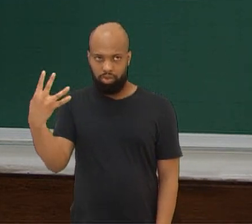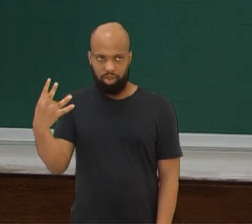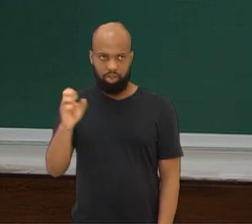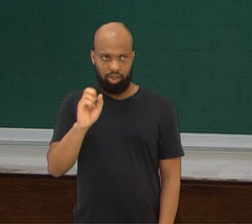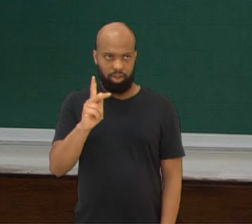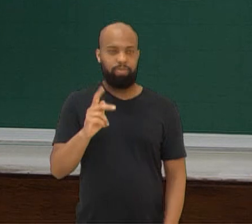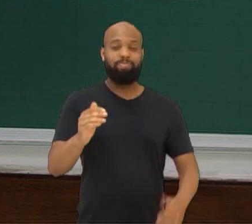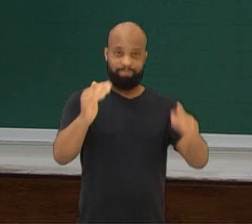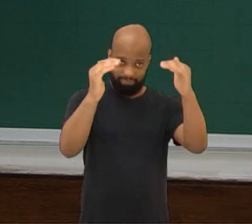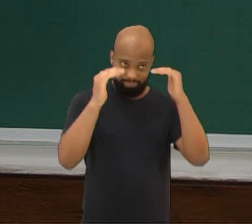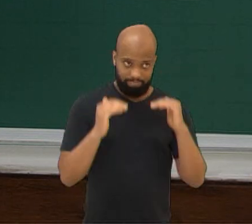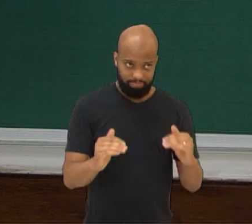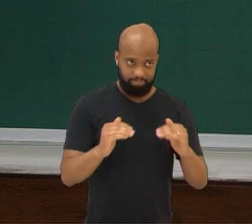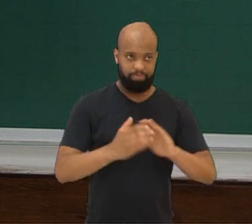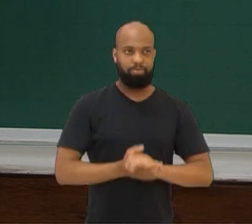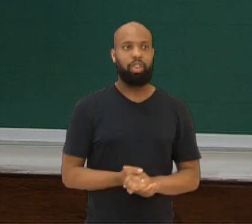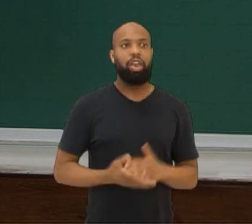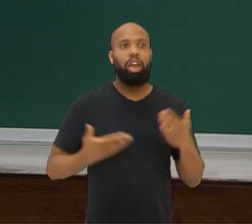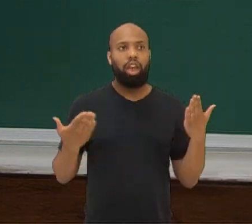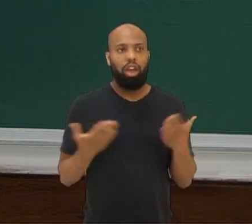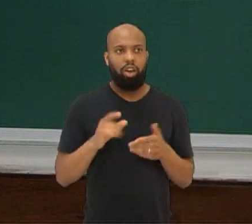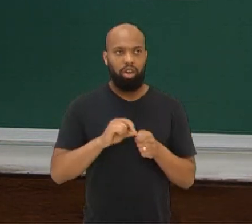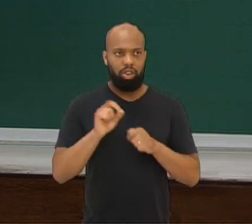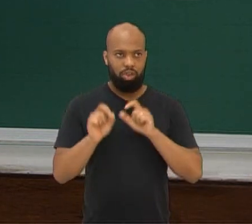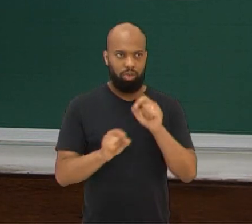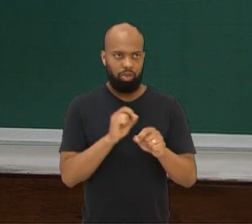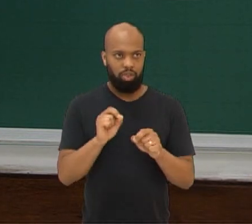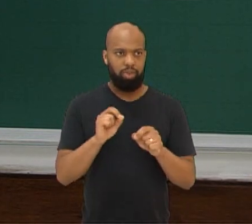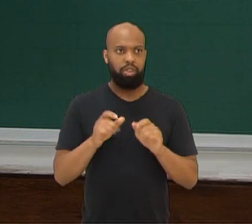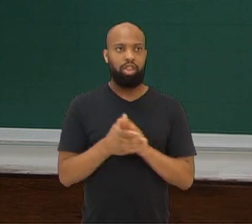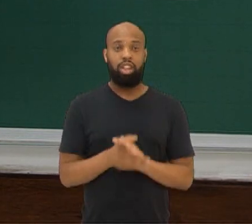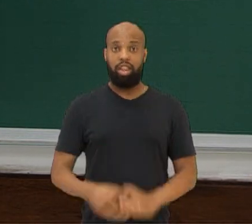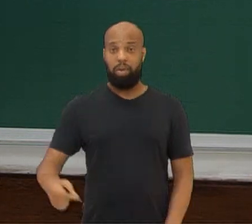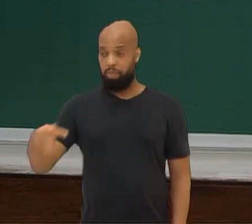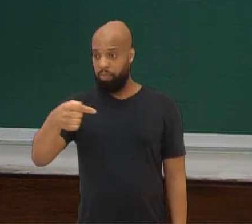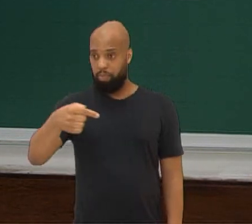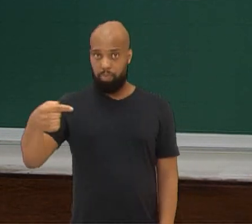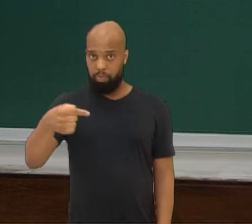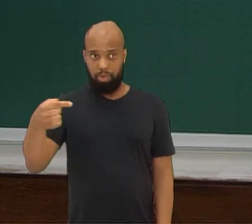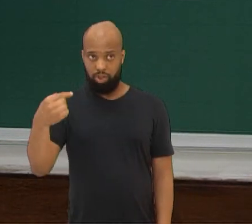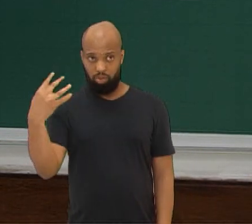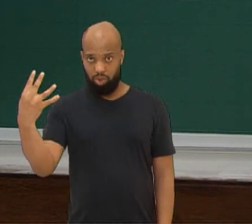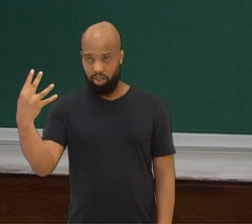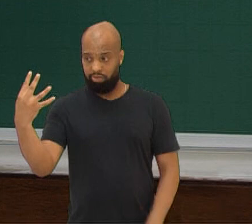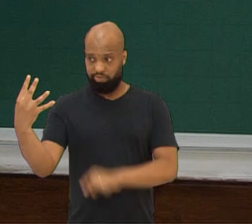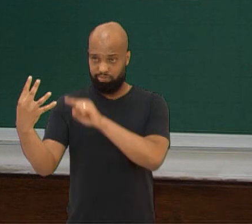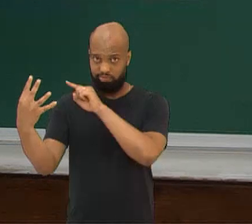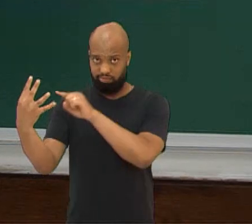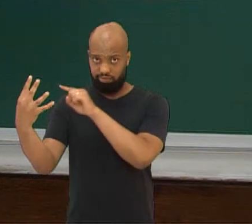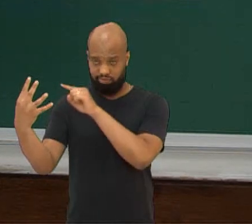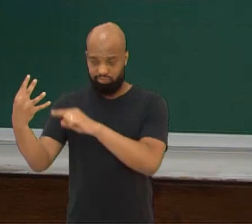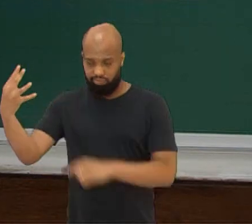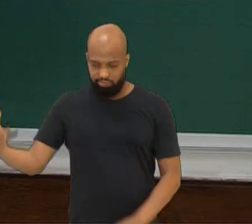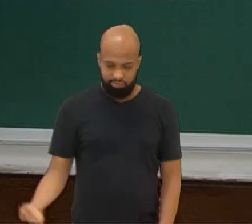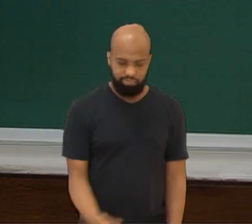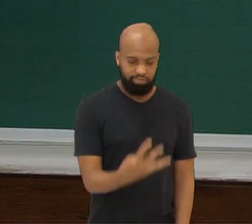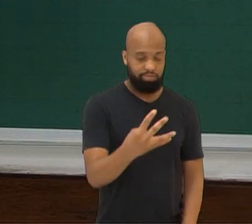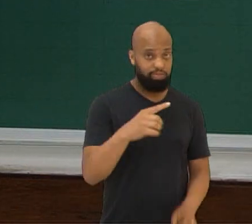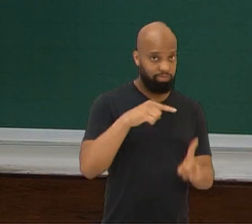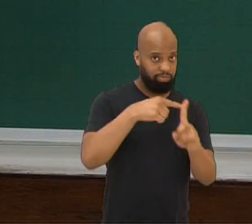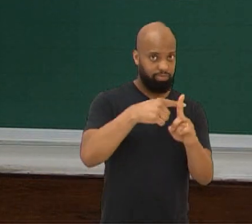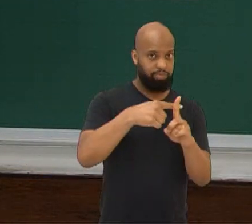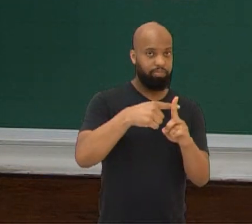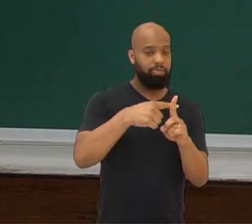Tranquilo? E agora? Agora, eu vou fazer o seguinte. Eu vou pegar o 4 que estava do lado direito,